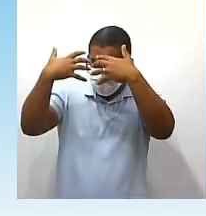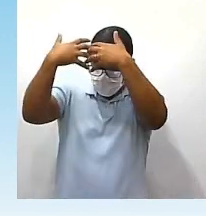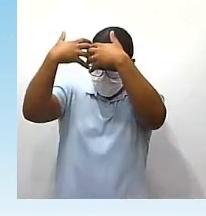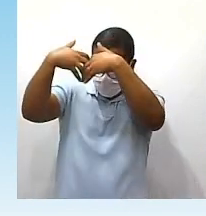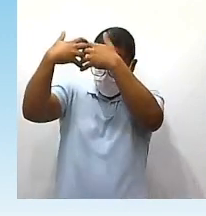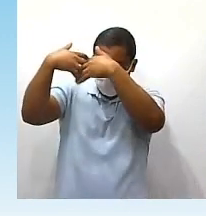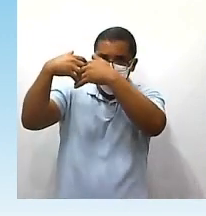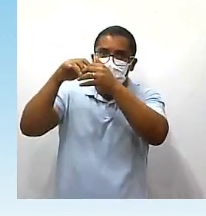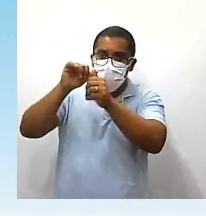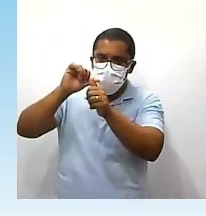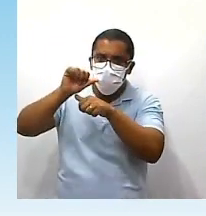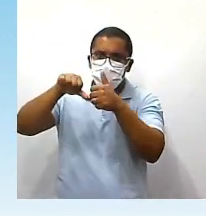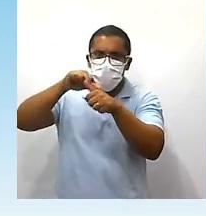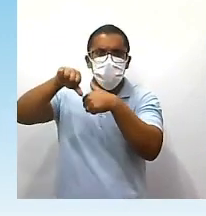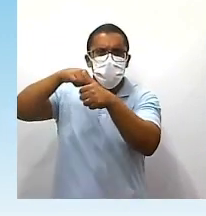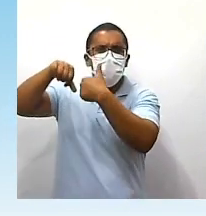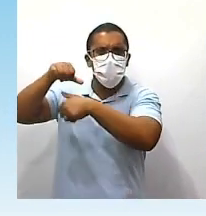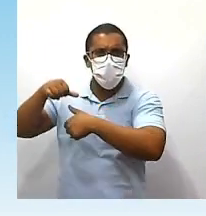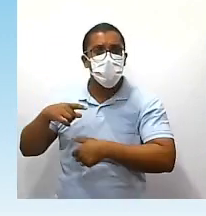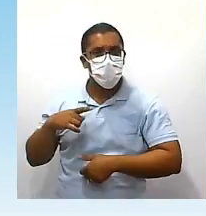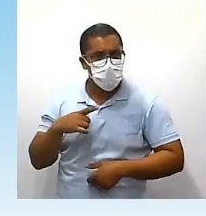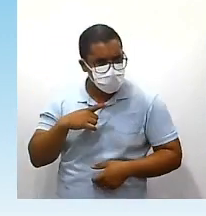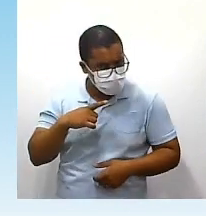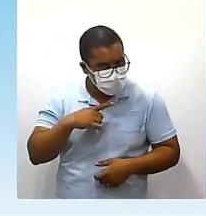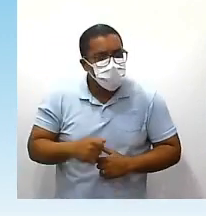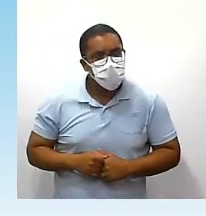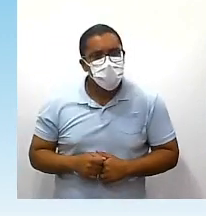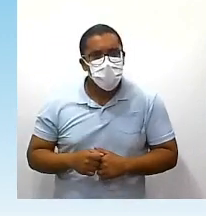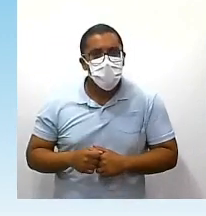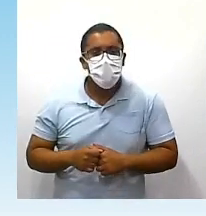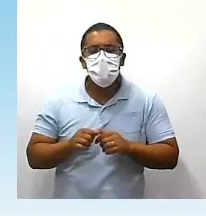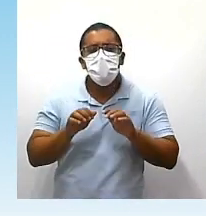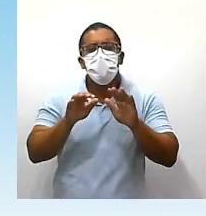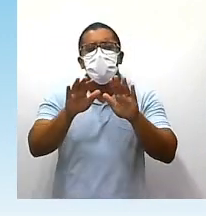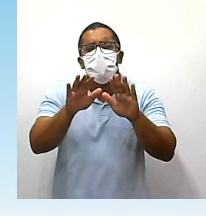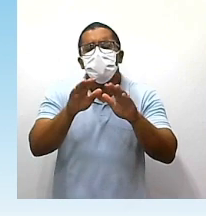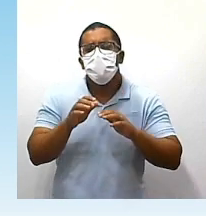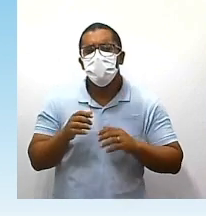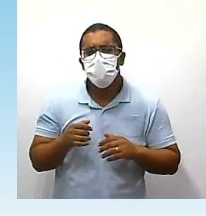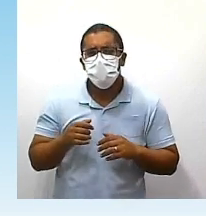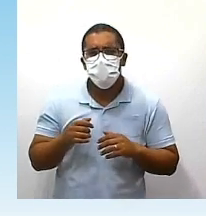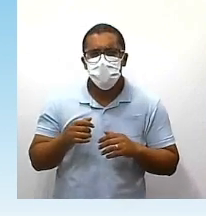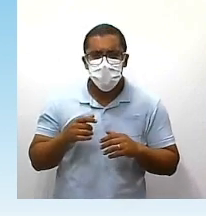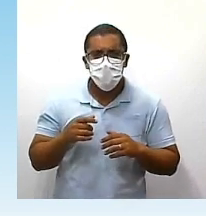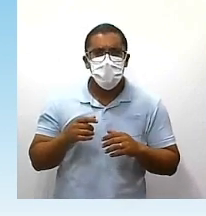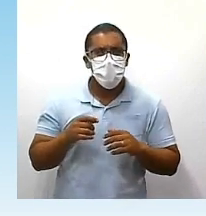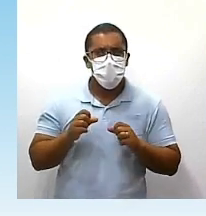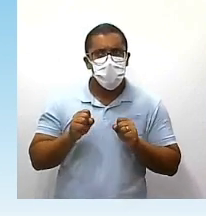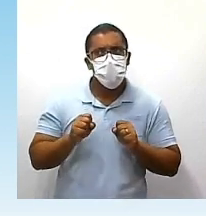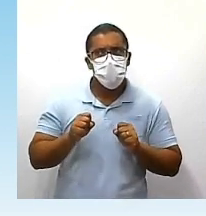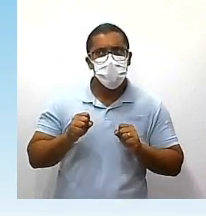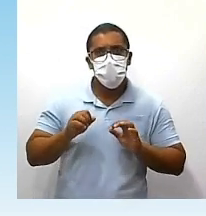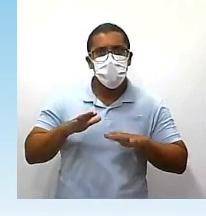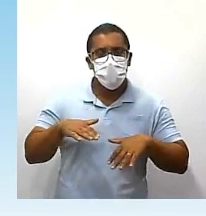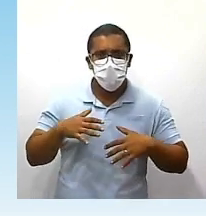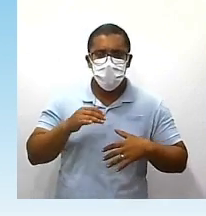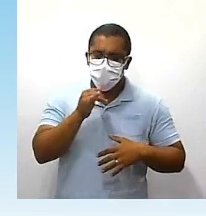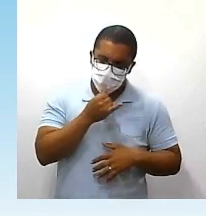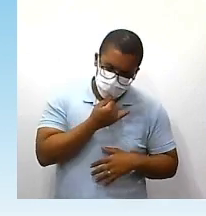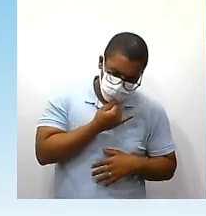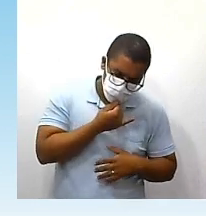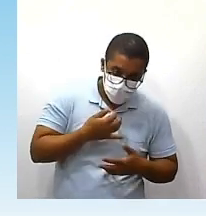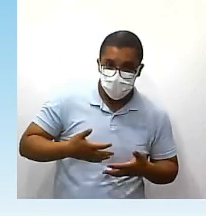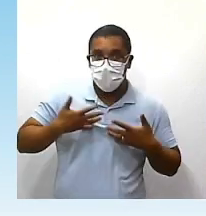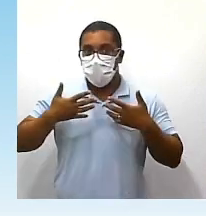cerebral. Essas alterações, elas interferem temporariamente no humor, na consciência